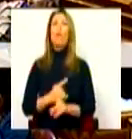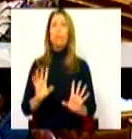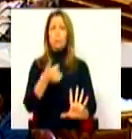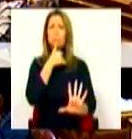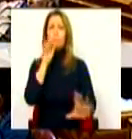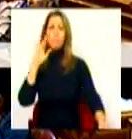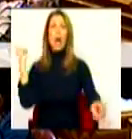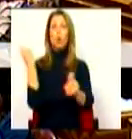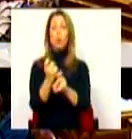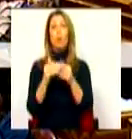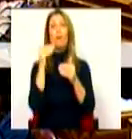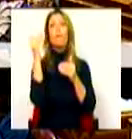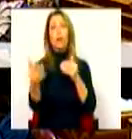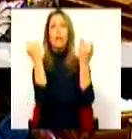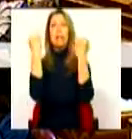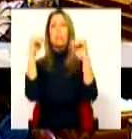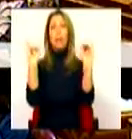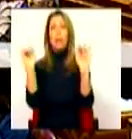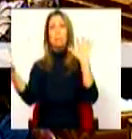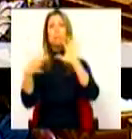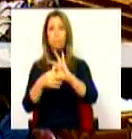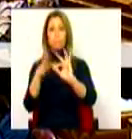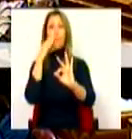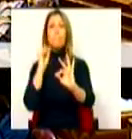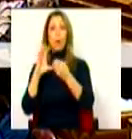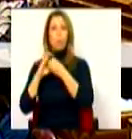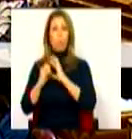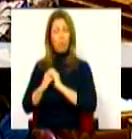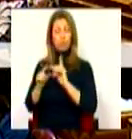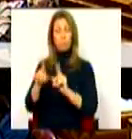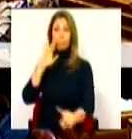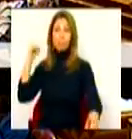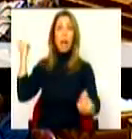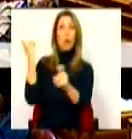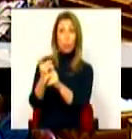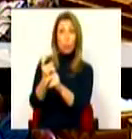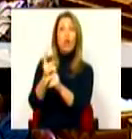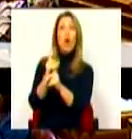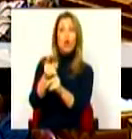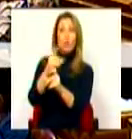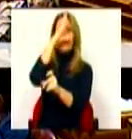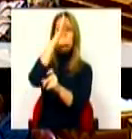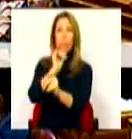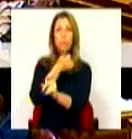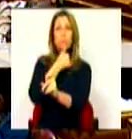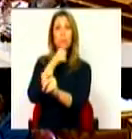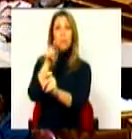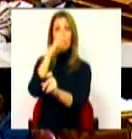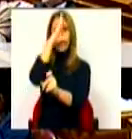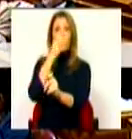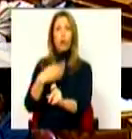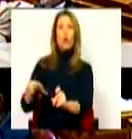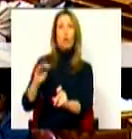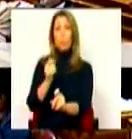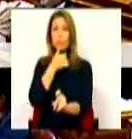auditoria externa e independente à Caixa Geral de Depósitos. E esta auditoria foi determinada por este governo do Partido